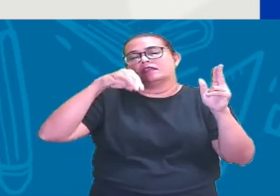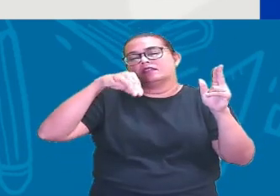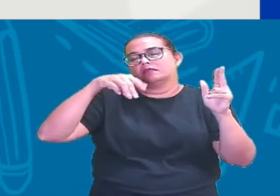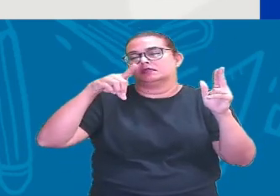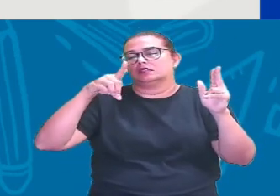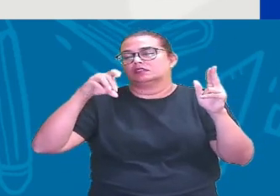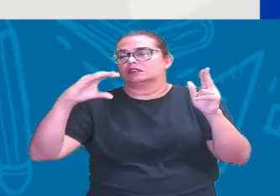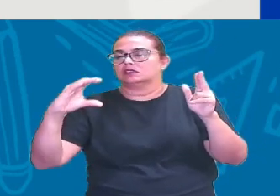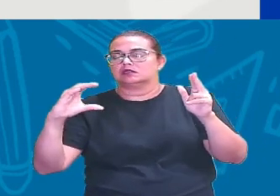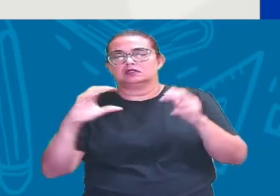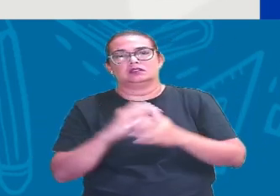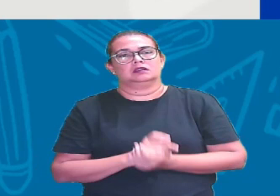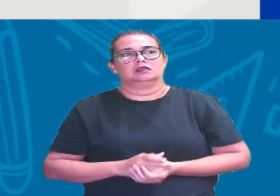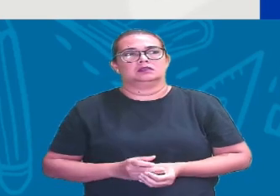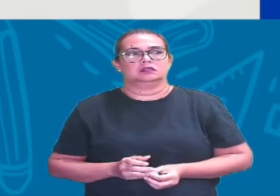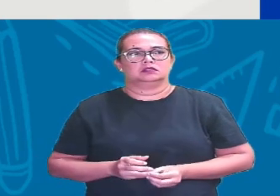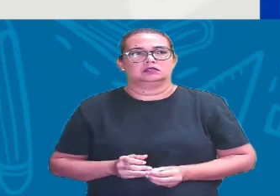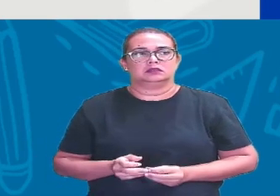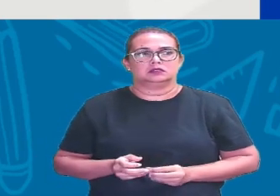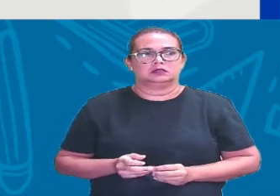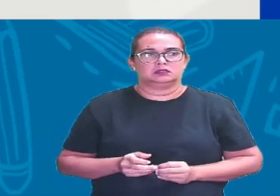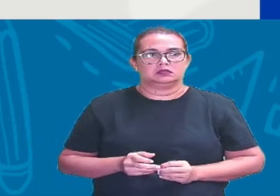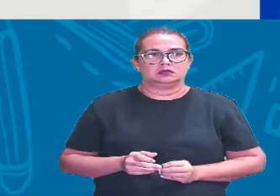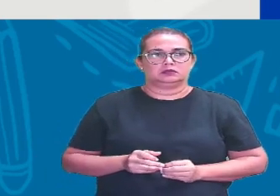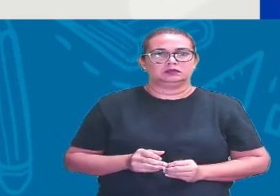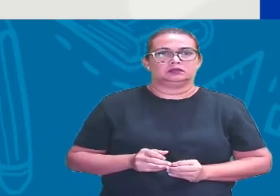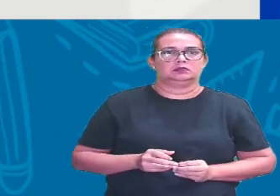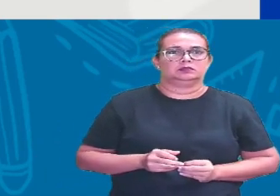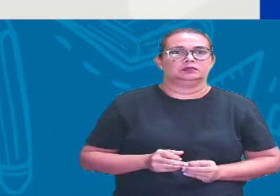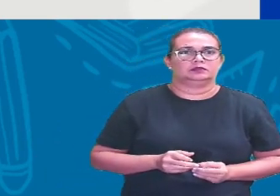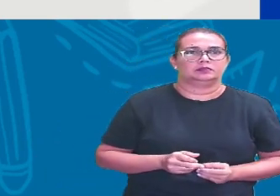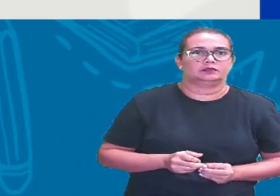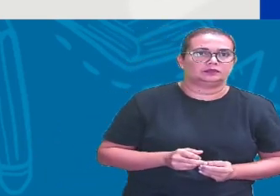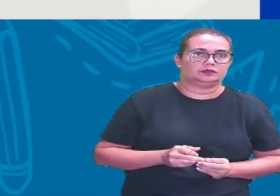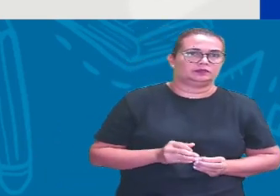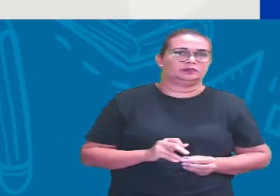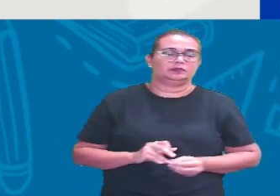MDC. Tá certo? Então, vamos lá para um probleminha.